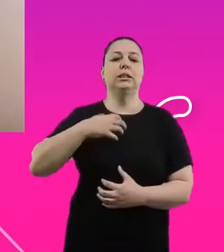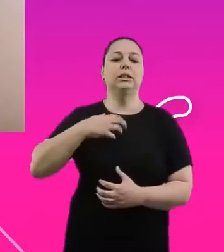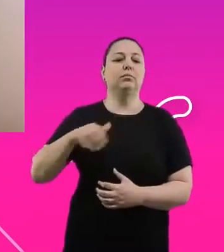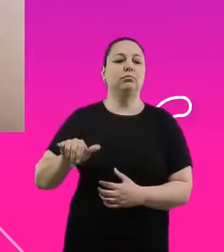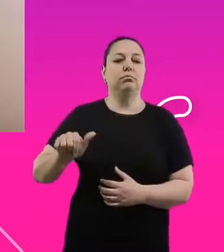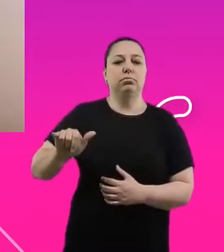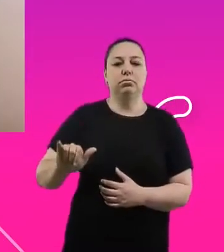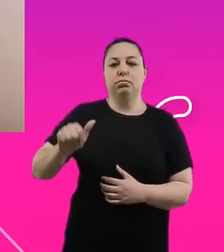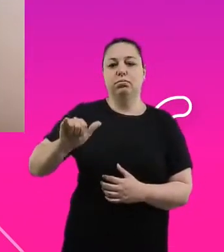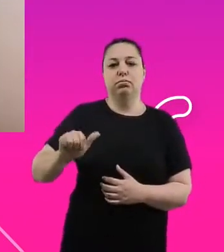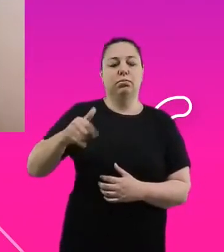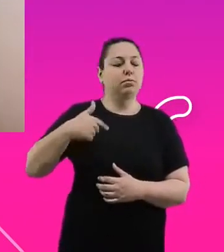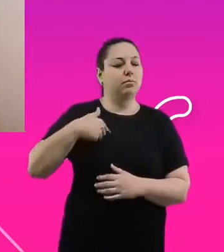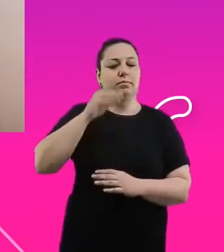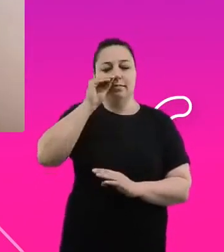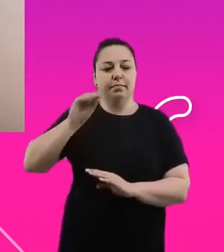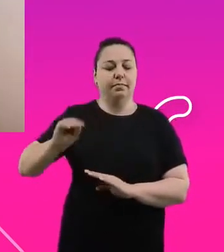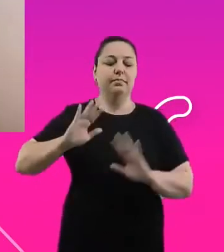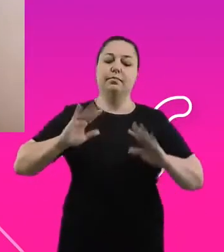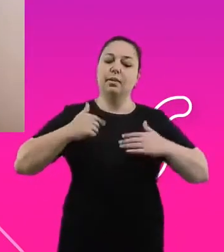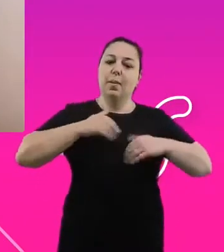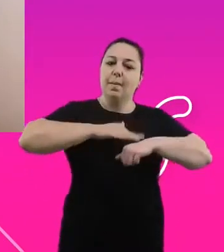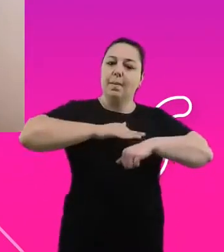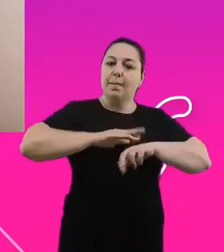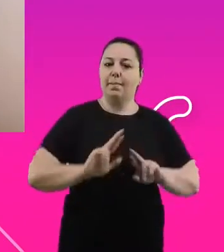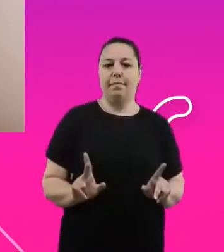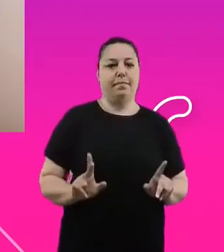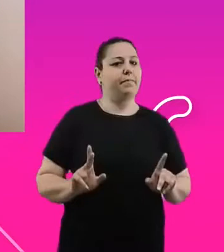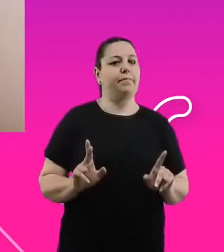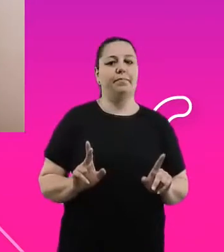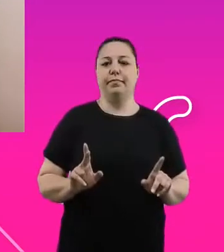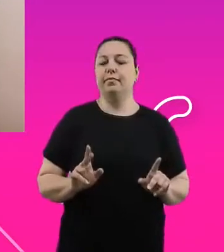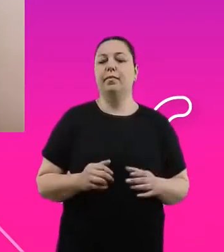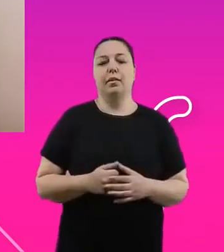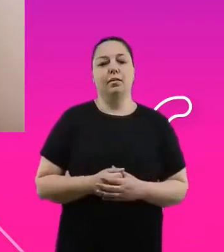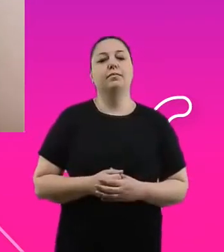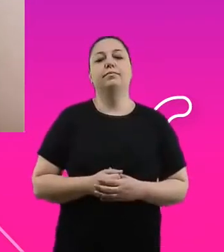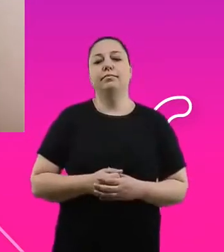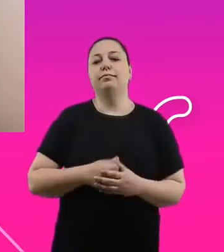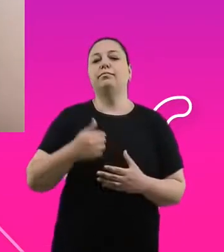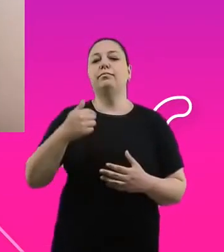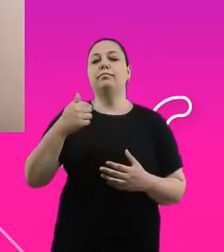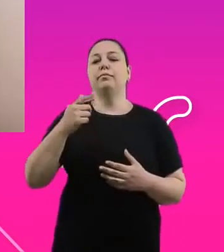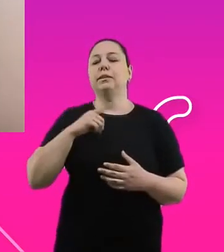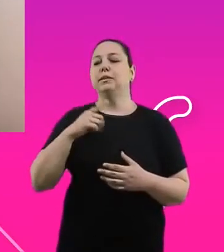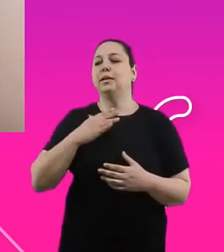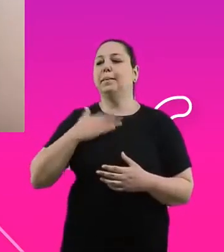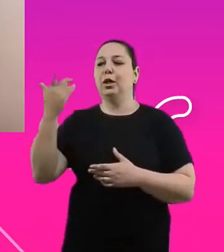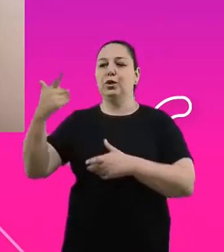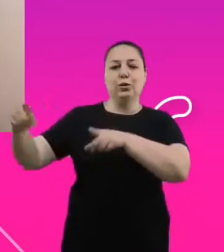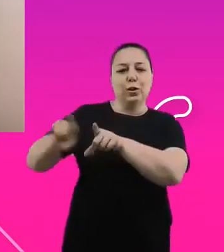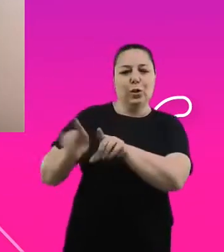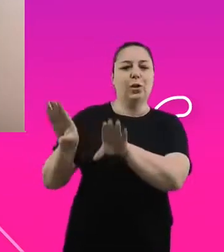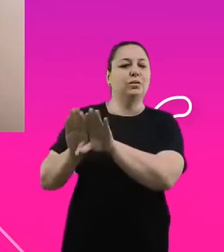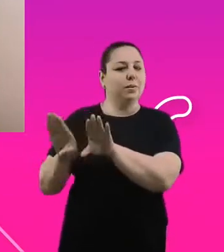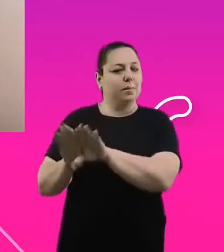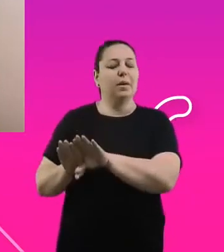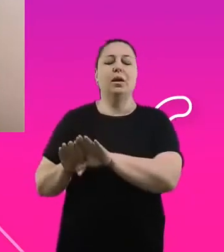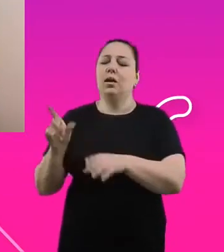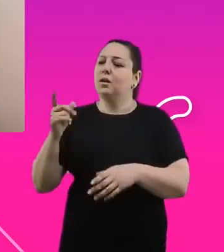tô só, um dos sócios só, não todos, porque eu sei que ele é o mais nervoso. Então, é muito essa troca.